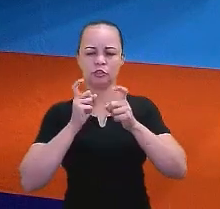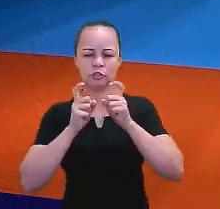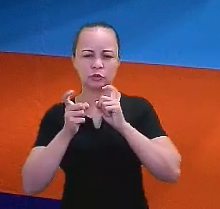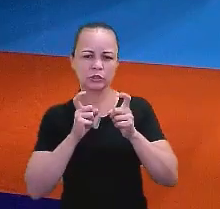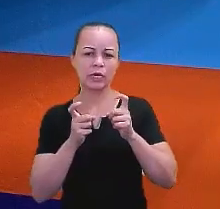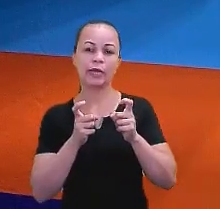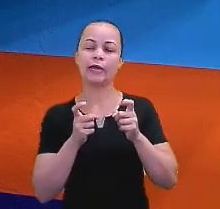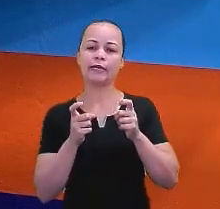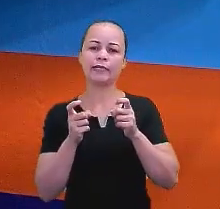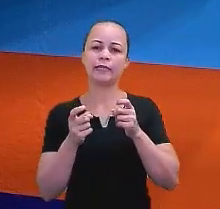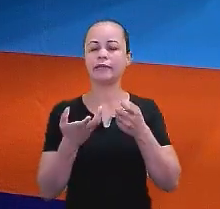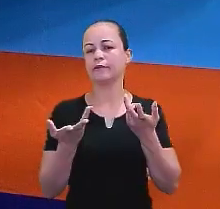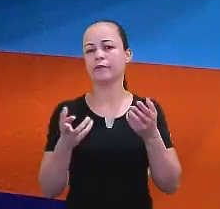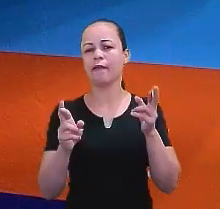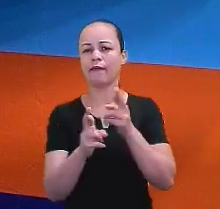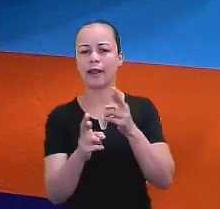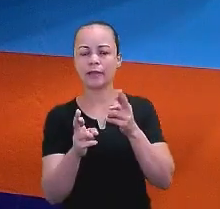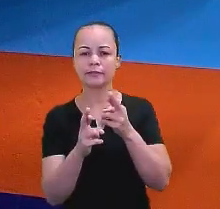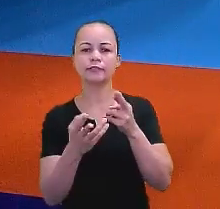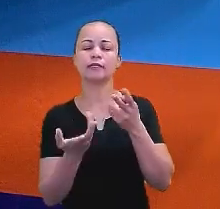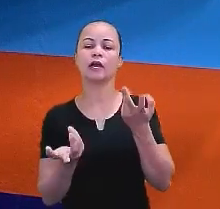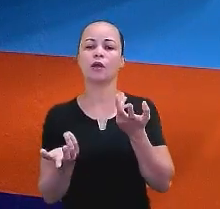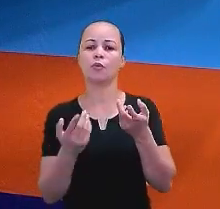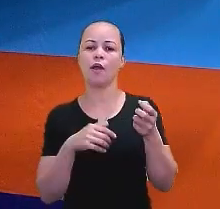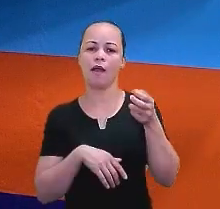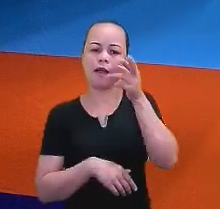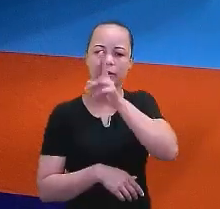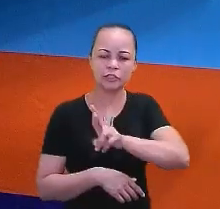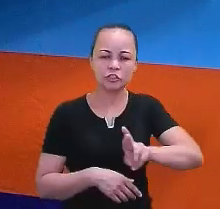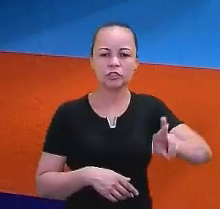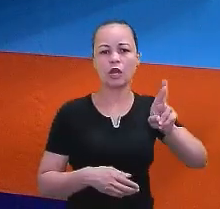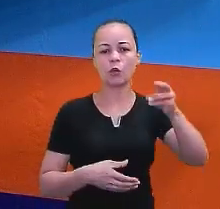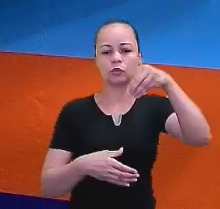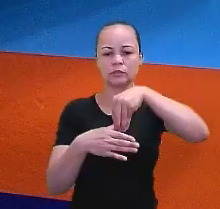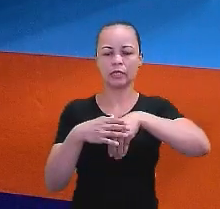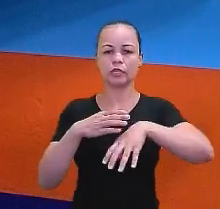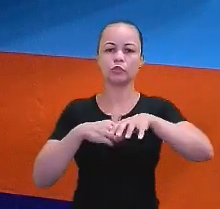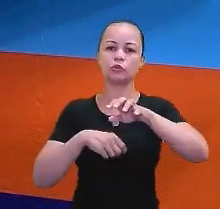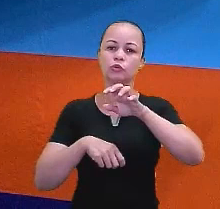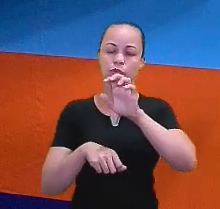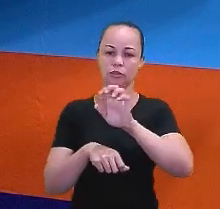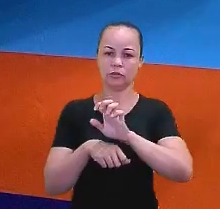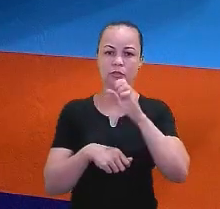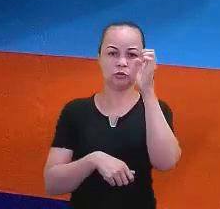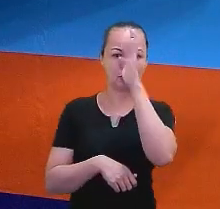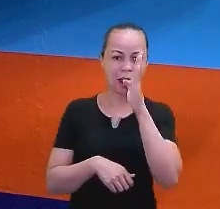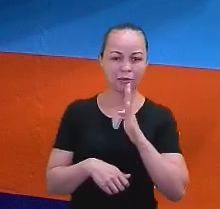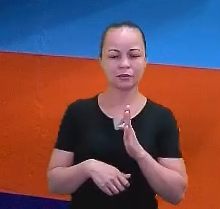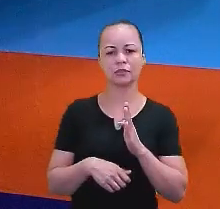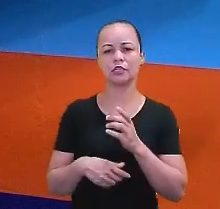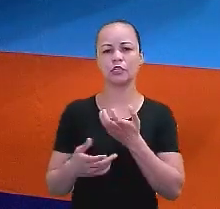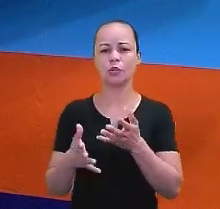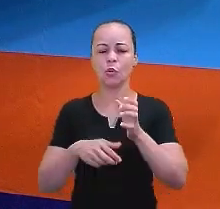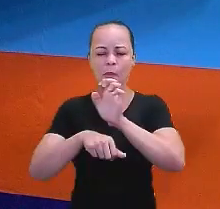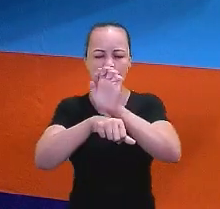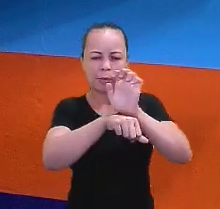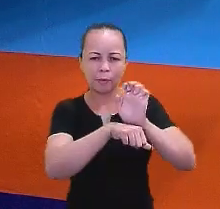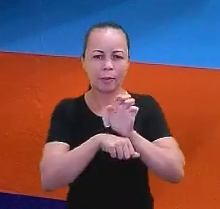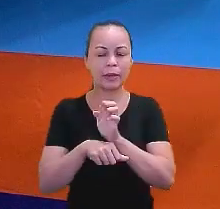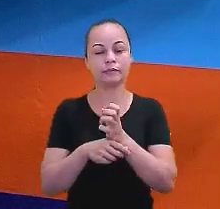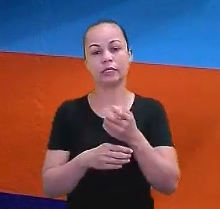da religiosidade dentro do Estado brasileiro. A nossa Constituição, ou desde a proclamação da República,